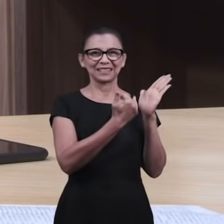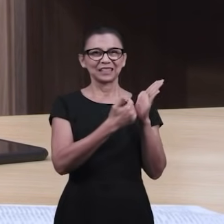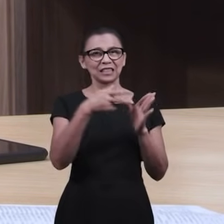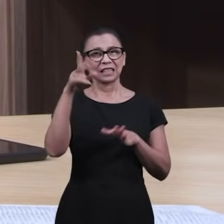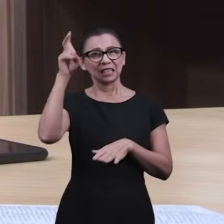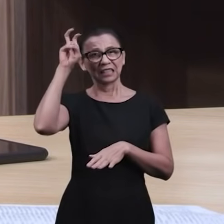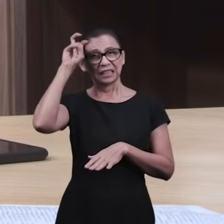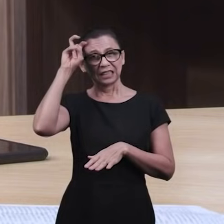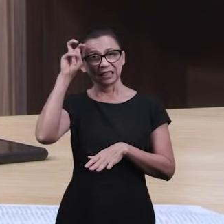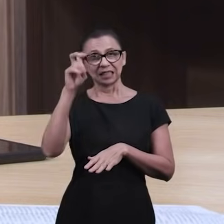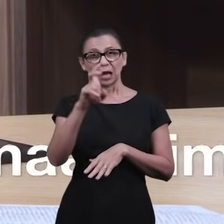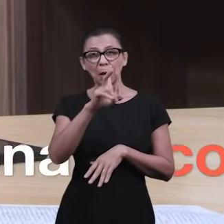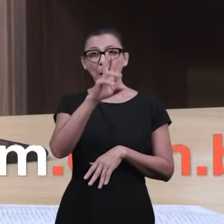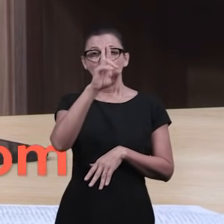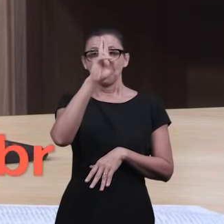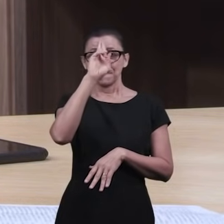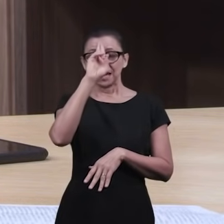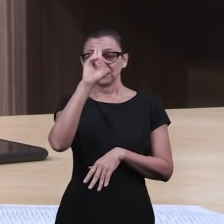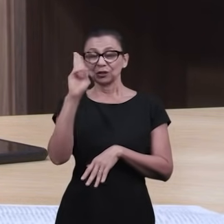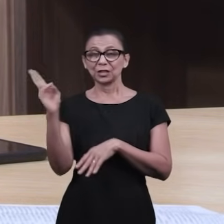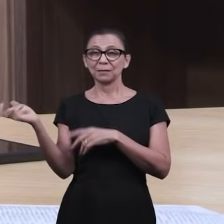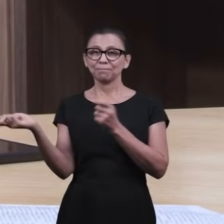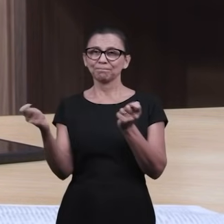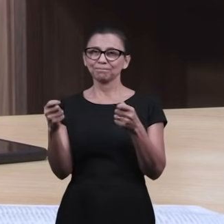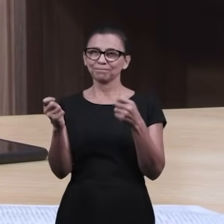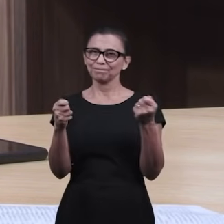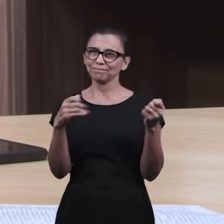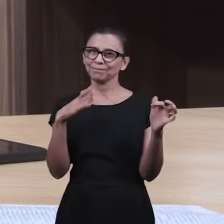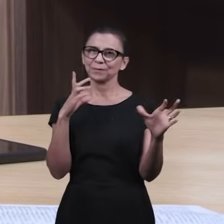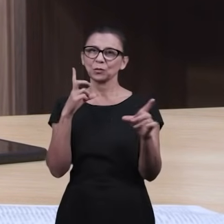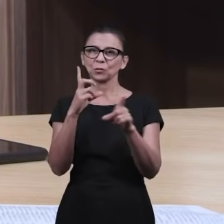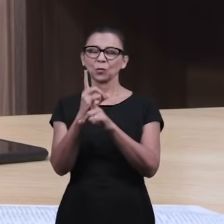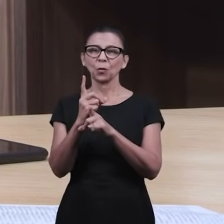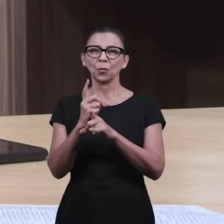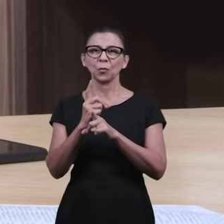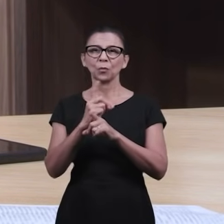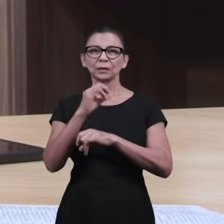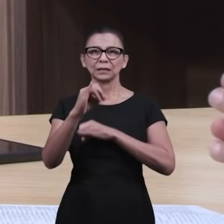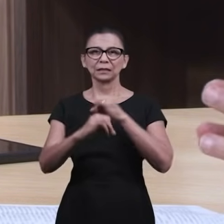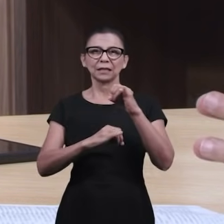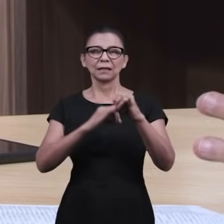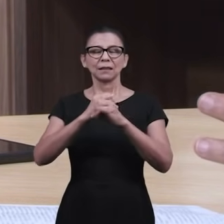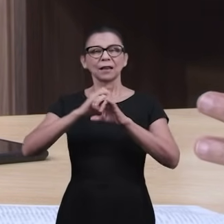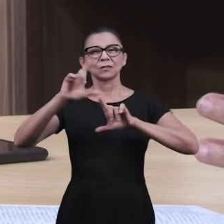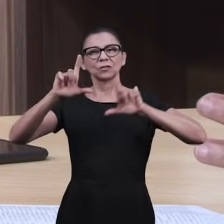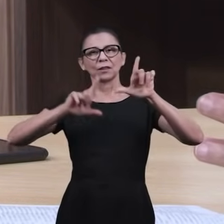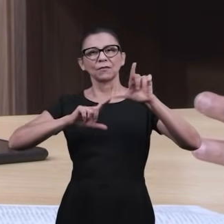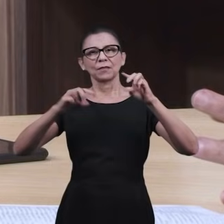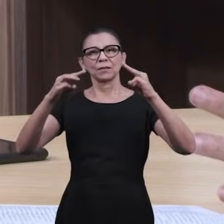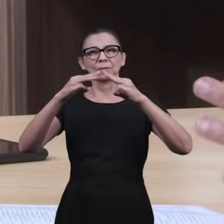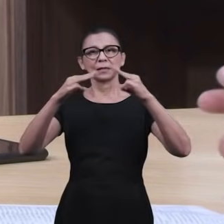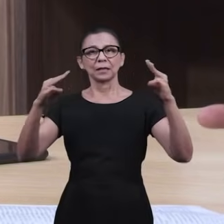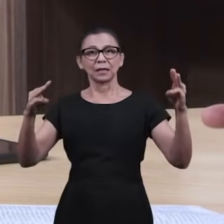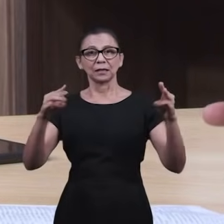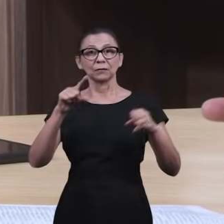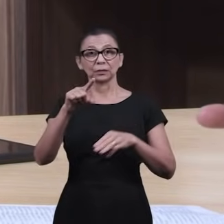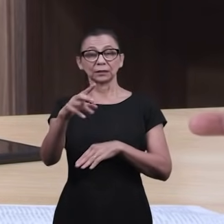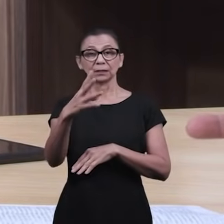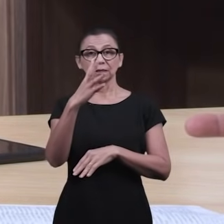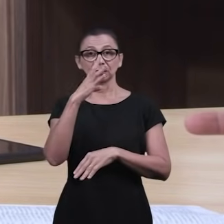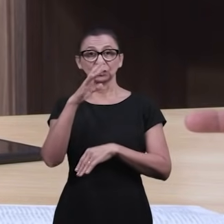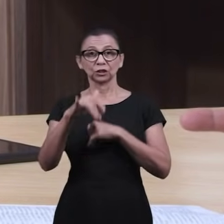que toda quinta-feira ao meio-dia a gente se encontra nele. Rádio Manaim, TV Web Manaim, você que está nos assistindo no nosso canal no